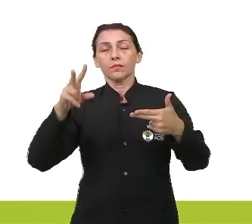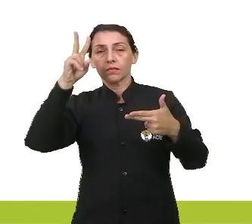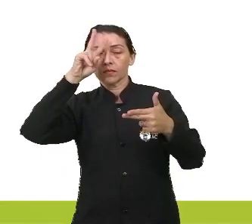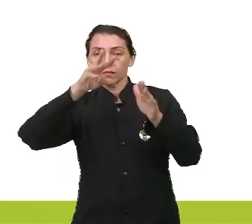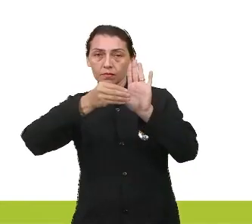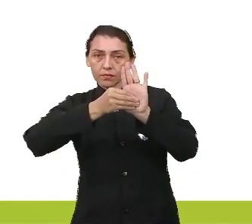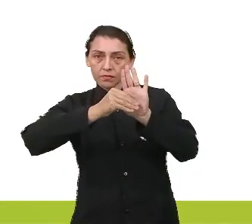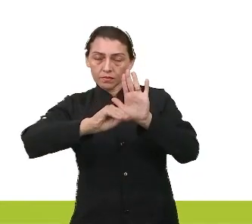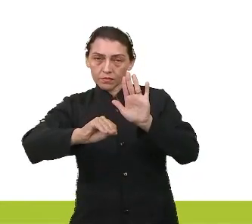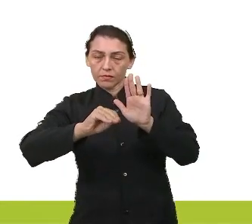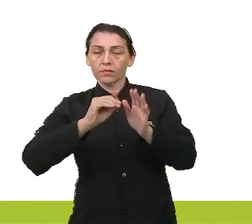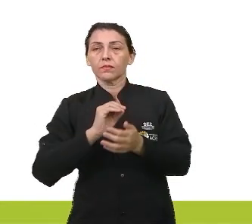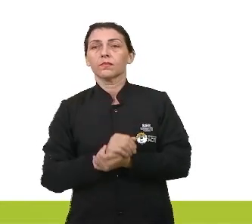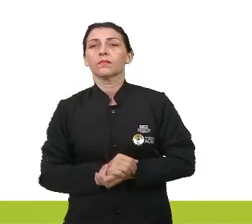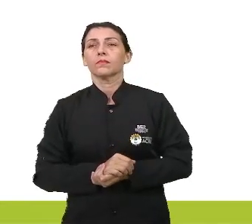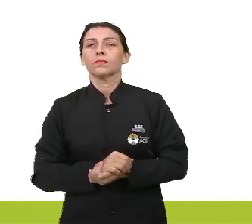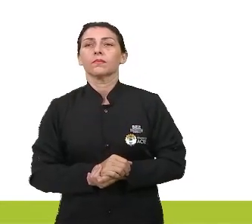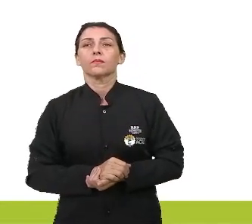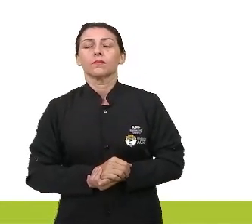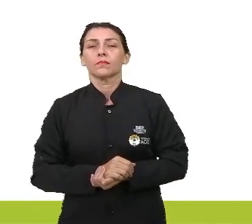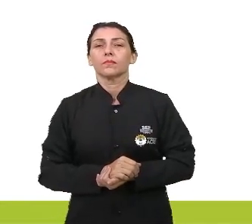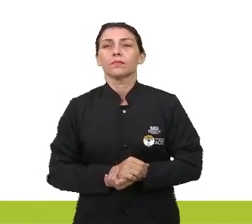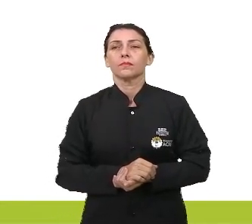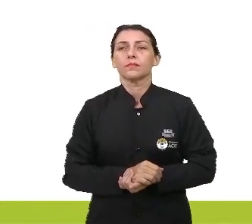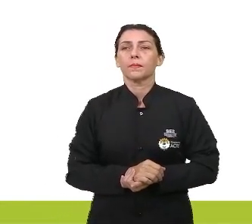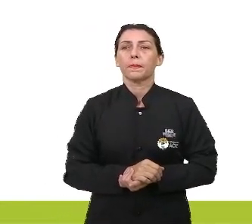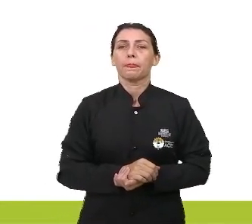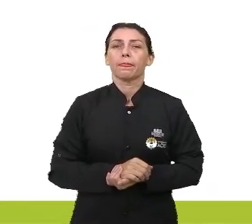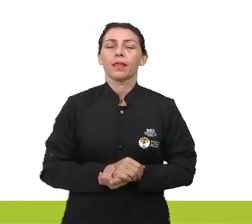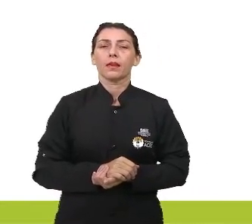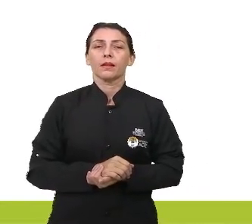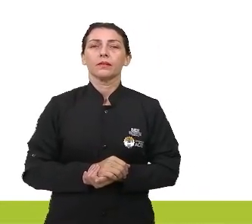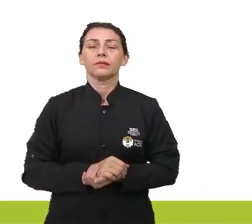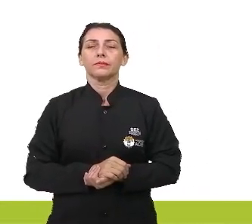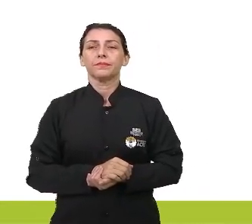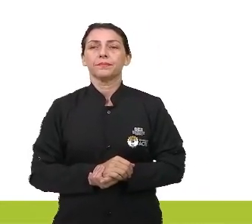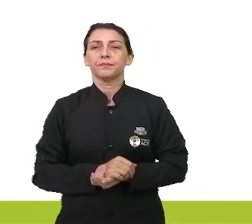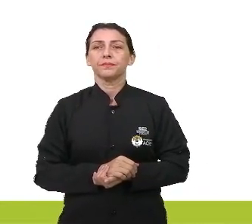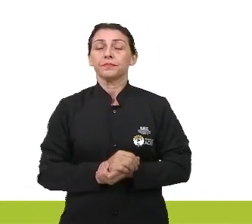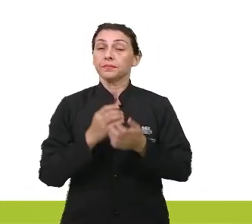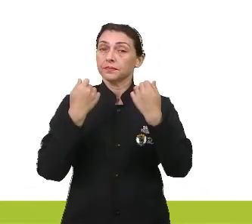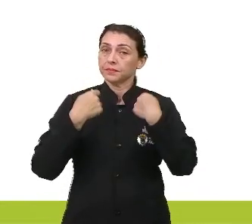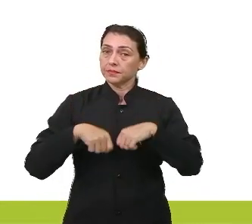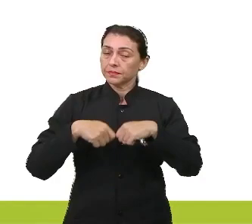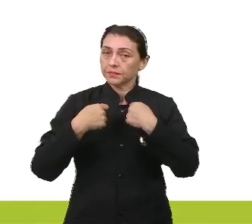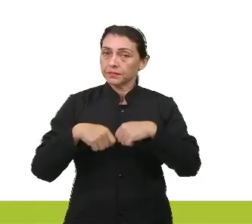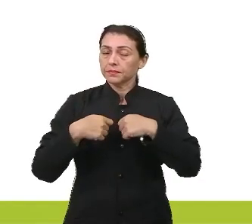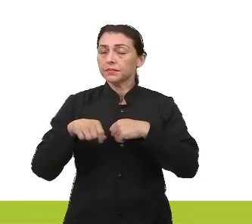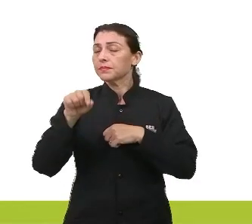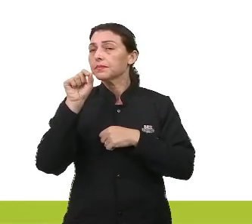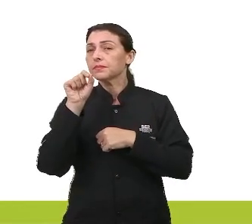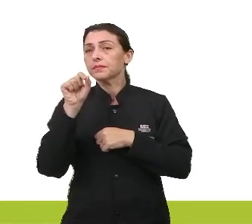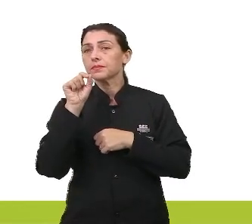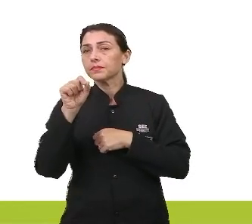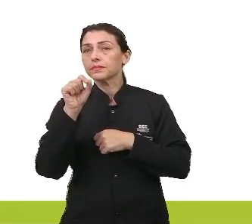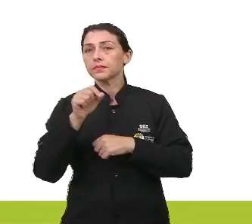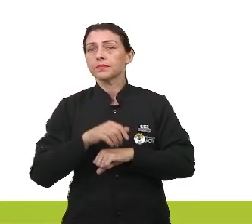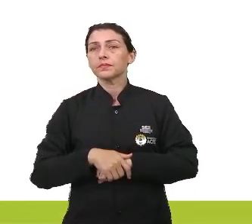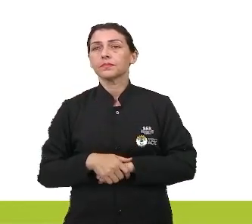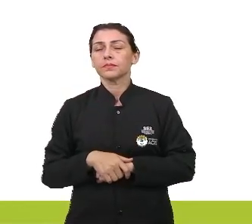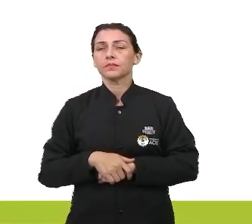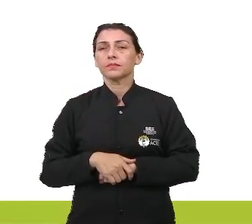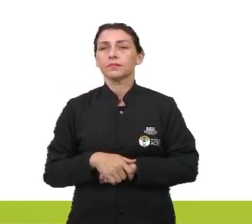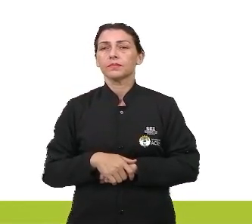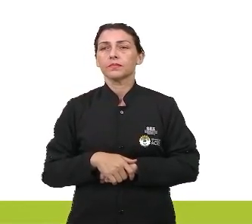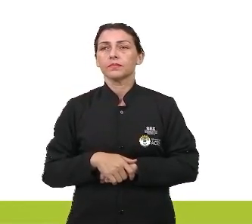mídias? Pois é. Então, ela colocou ali o agente. Os meios de comunicação precisam o quê? Olha só a